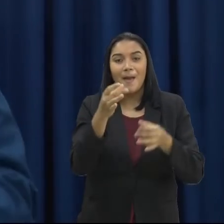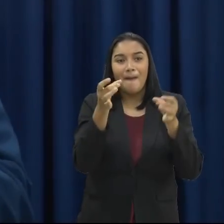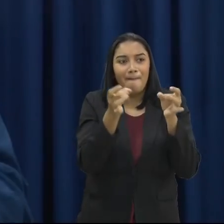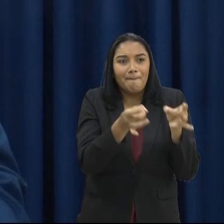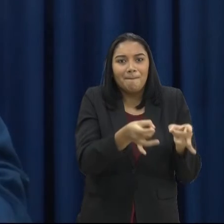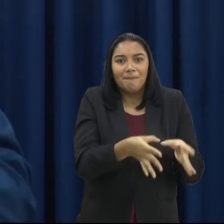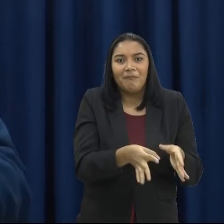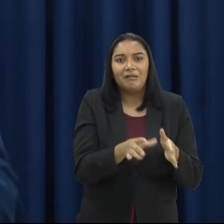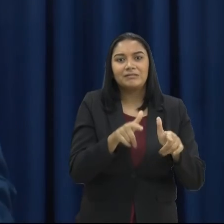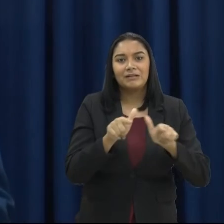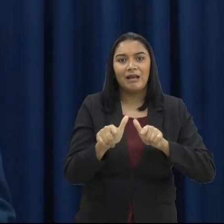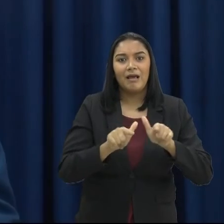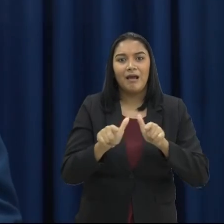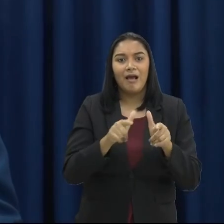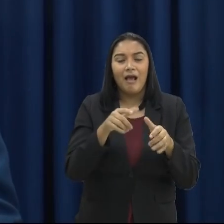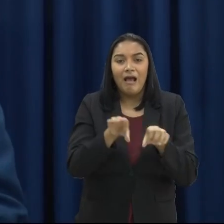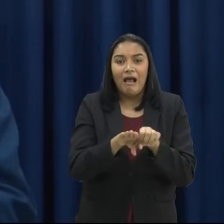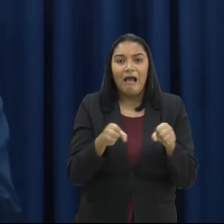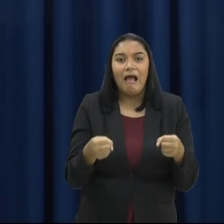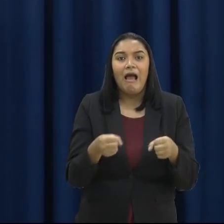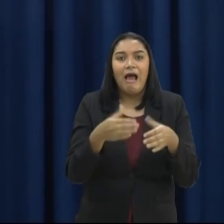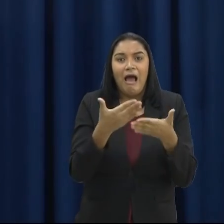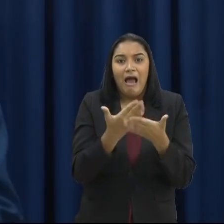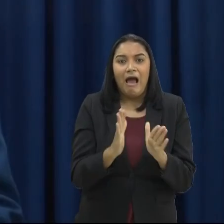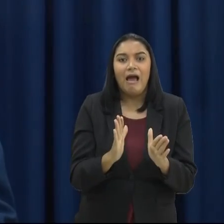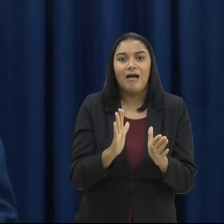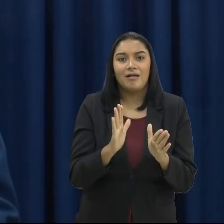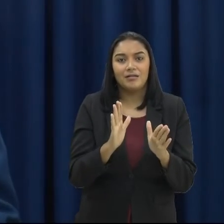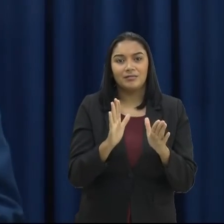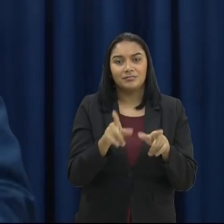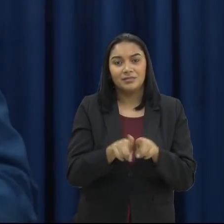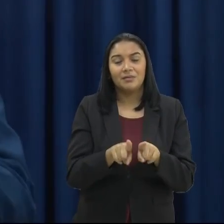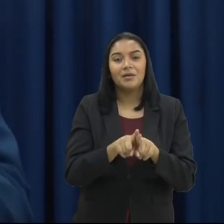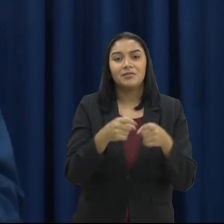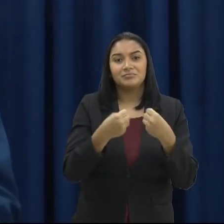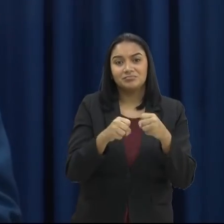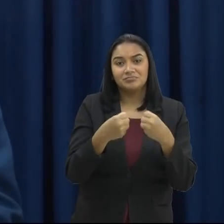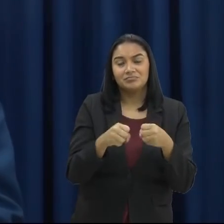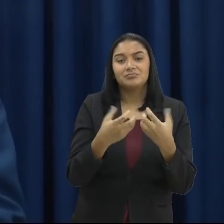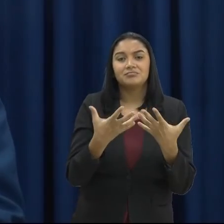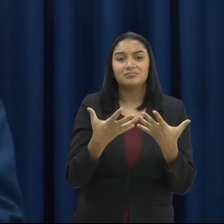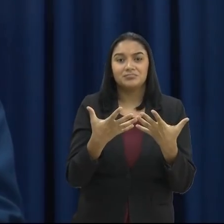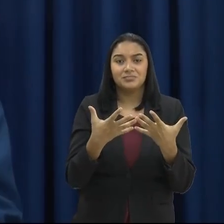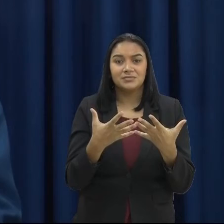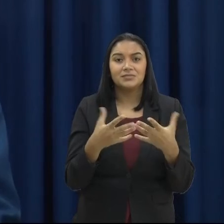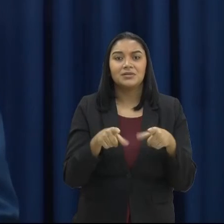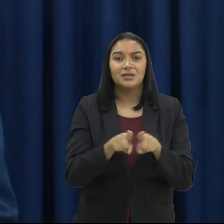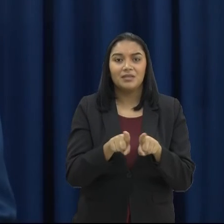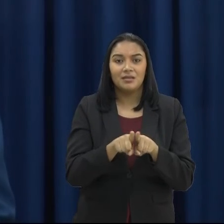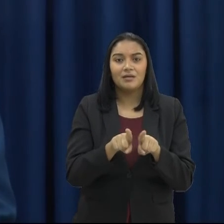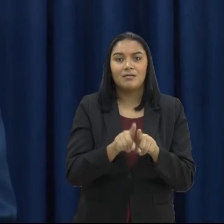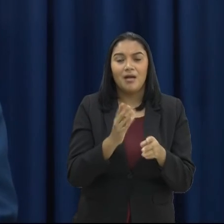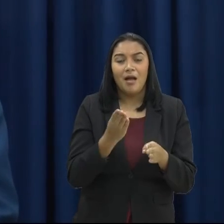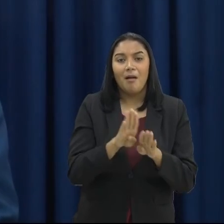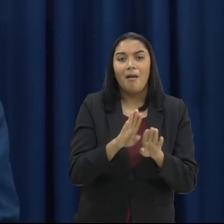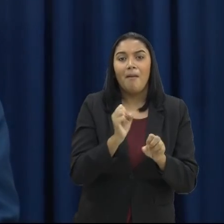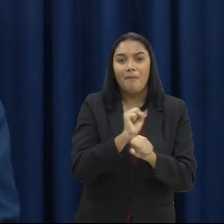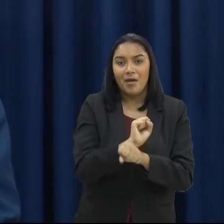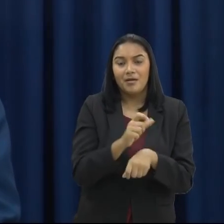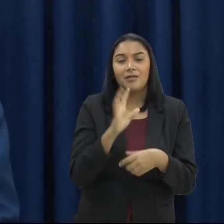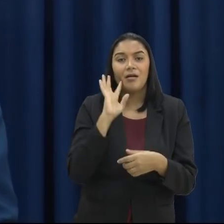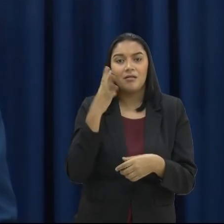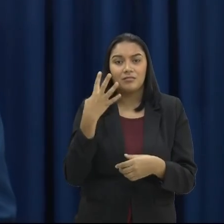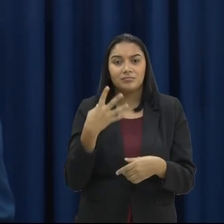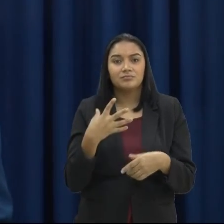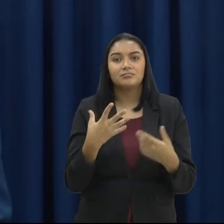Com a destruição do transporte público, com os lockdowns, com as proibições, os decretos despóticos feitos